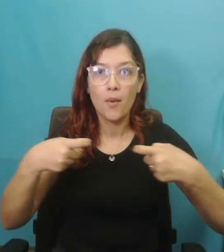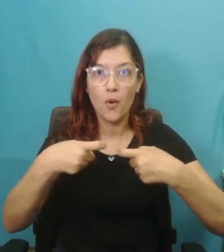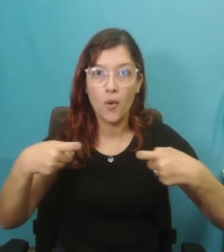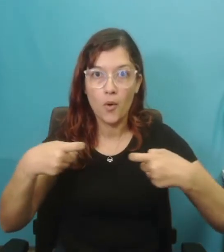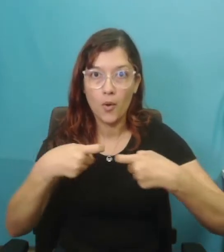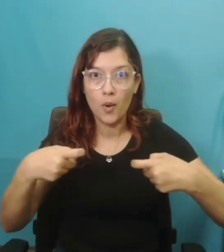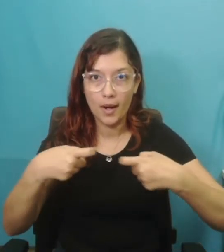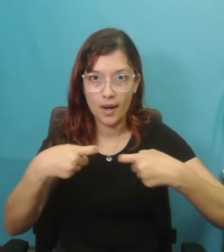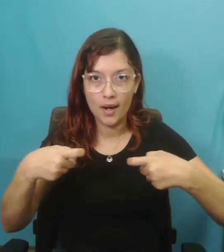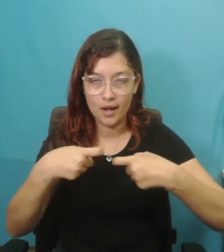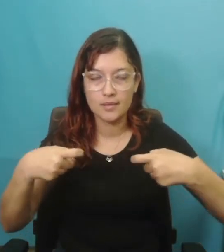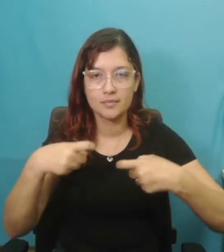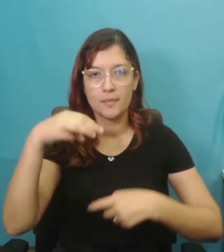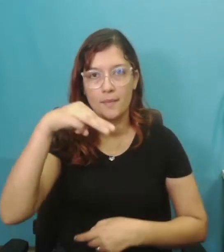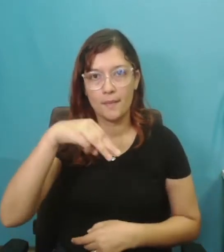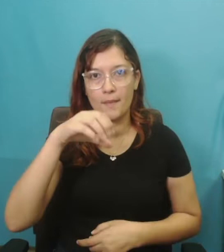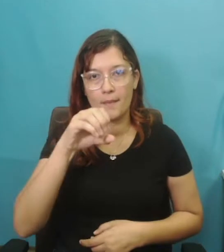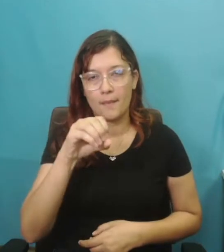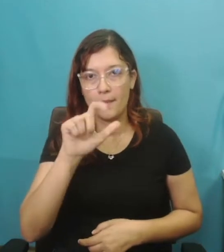Mola.